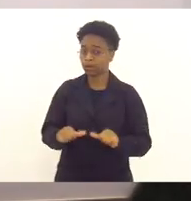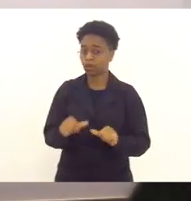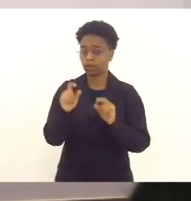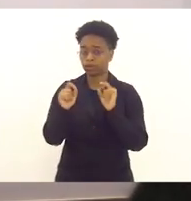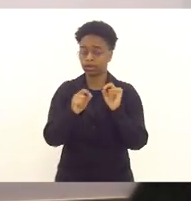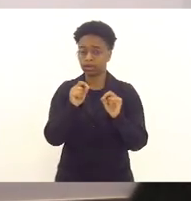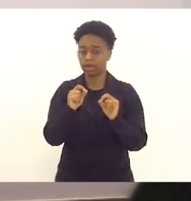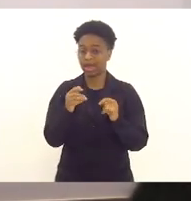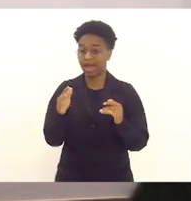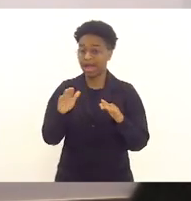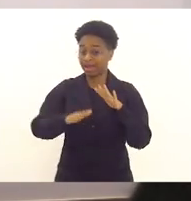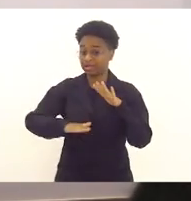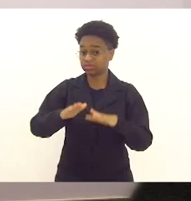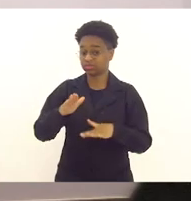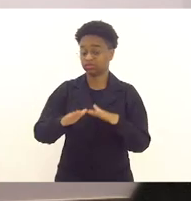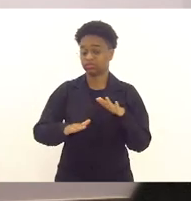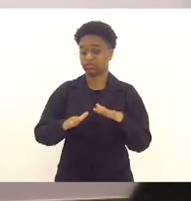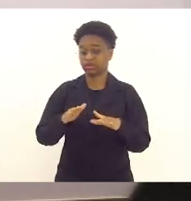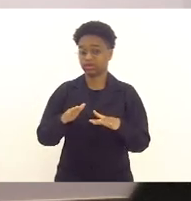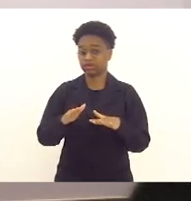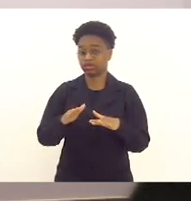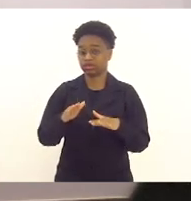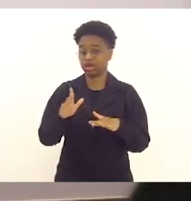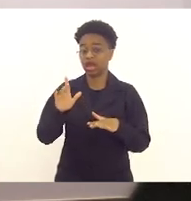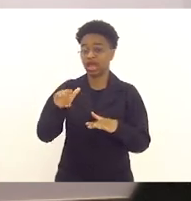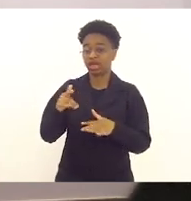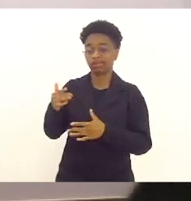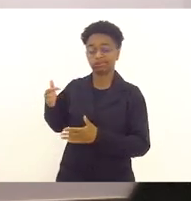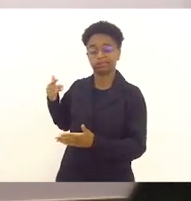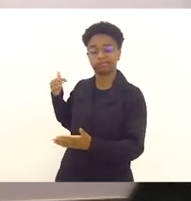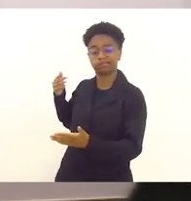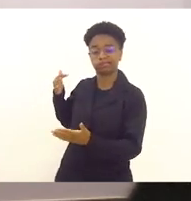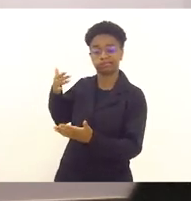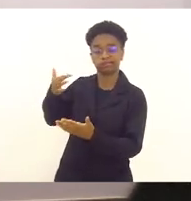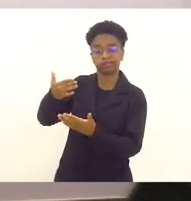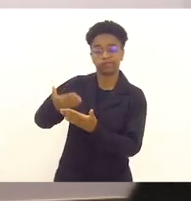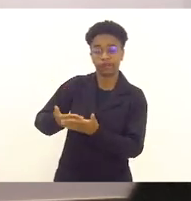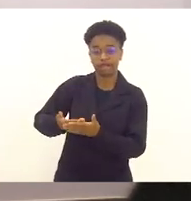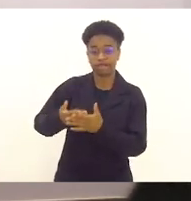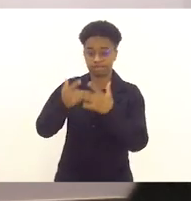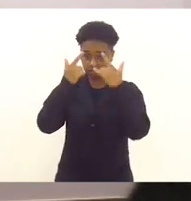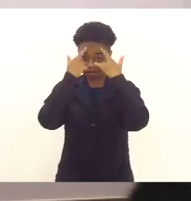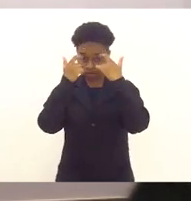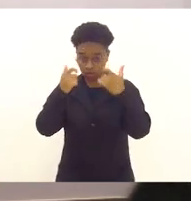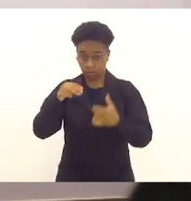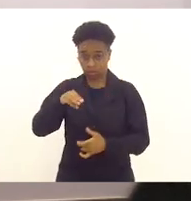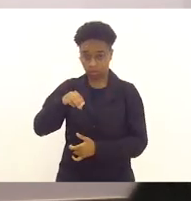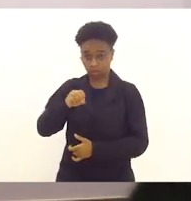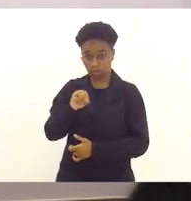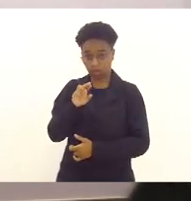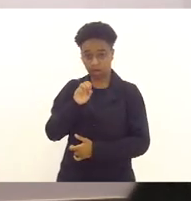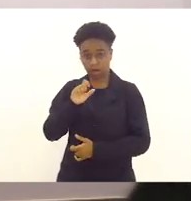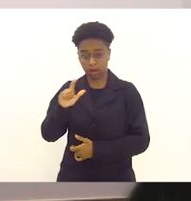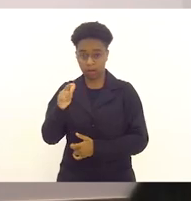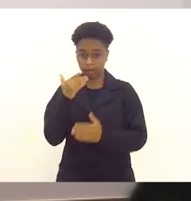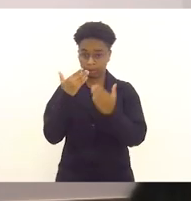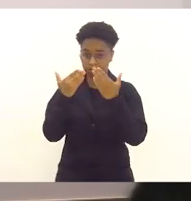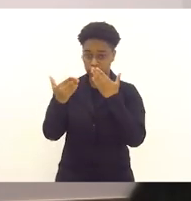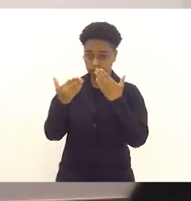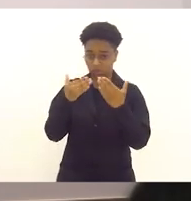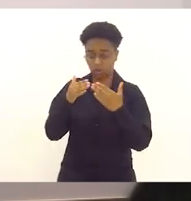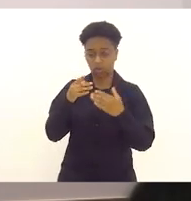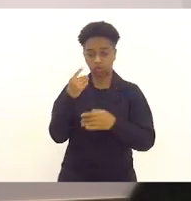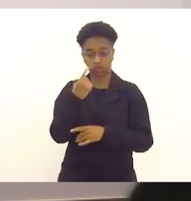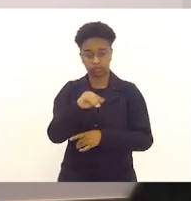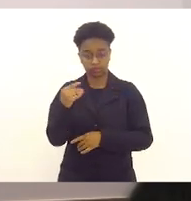às vezes é uma vida de violência moral psicológica e física e aquele